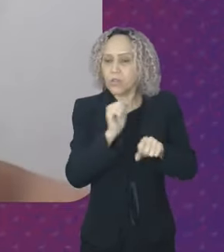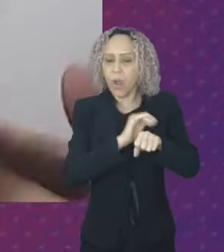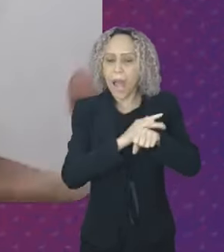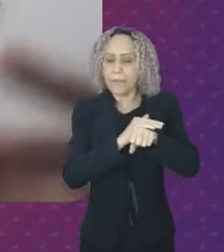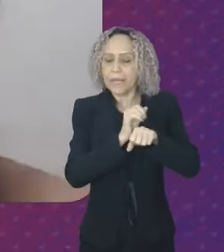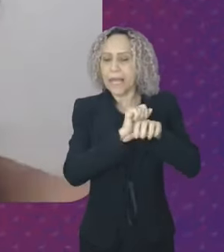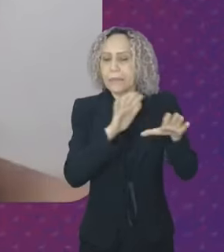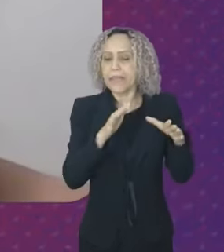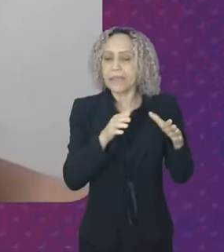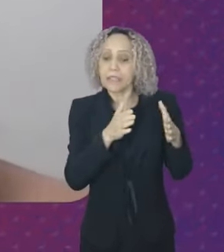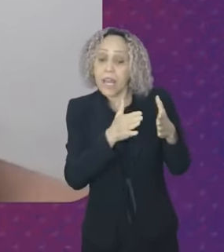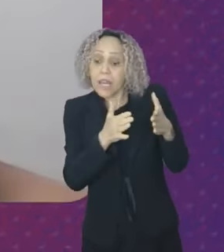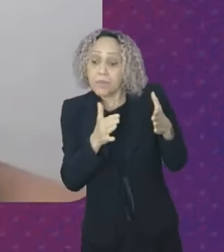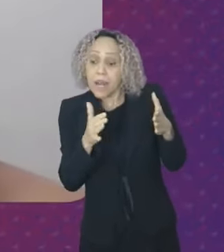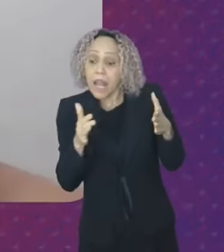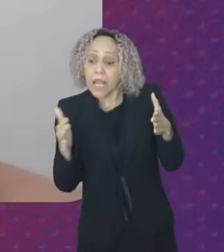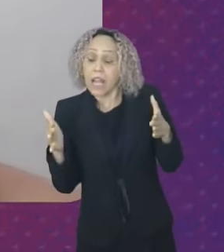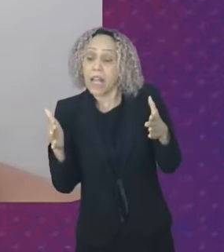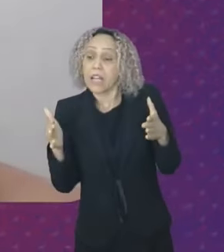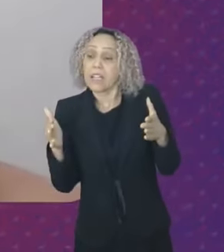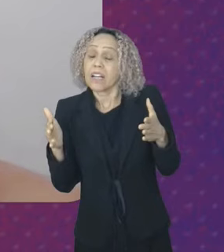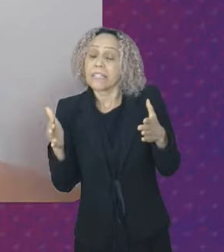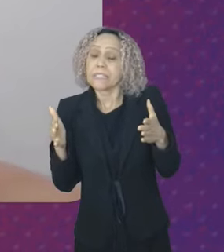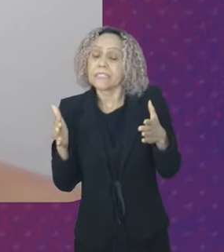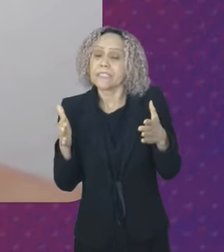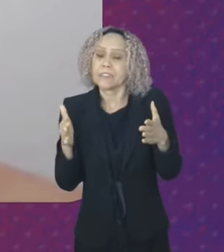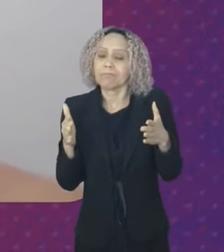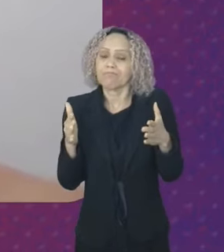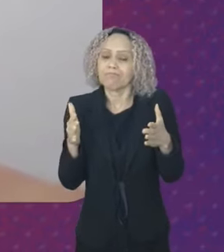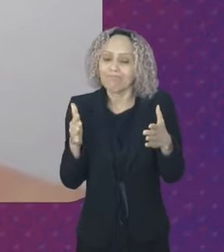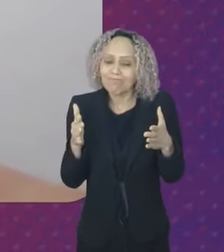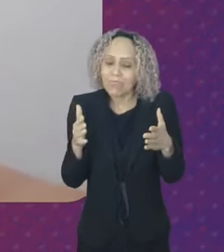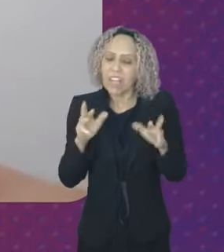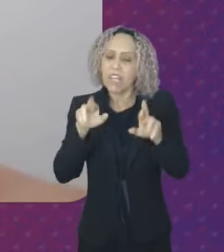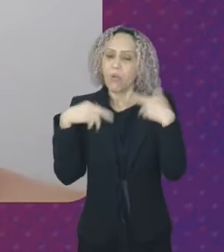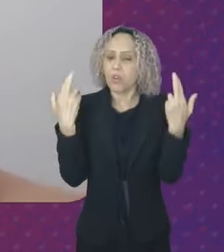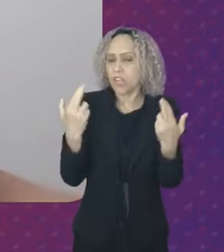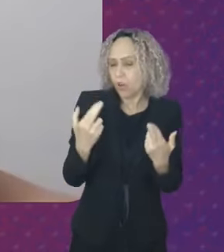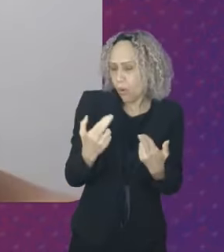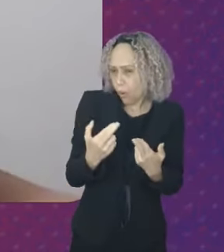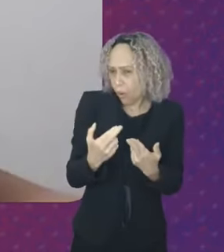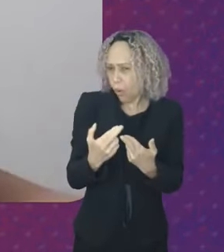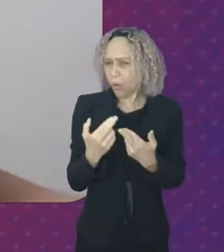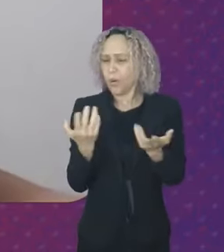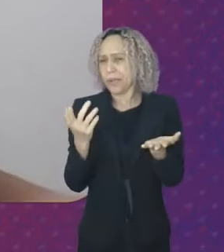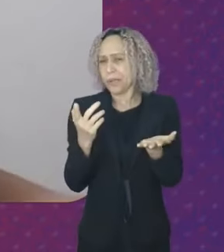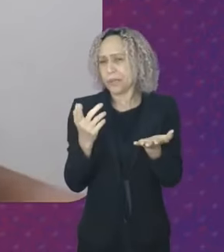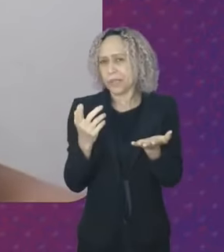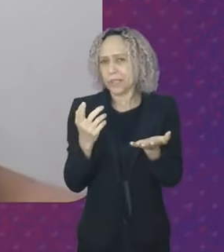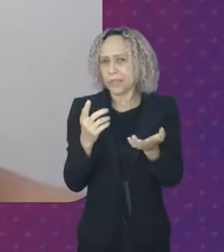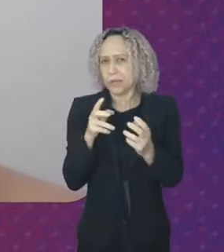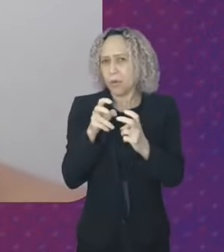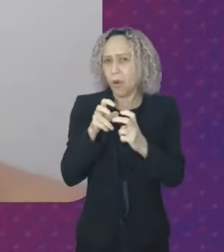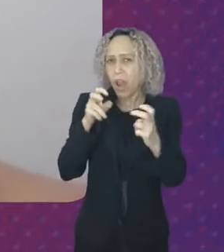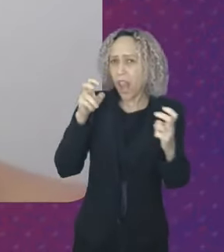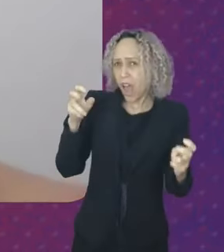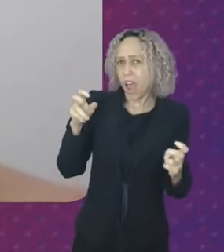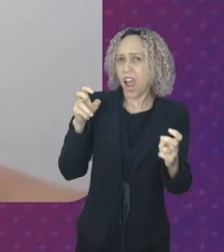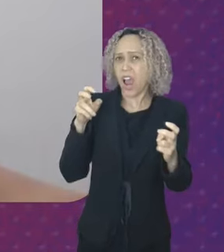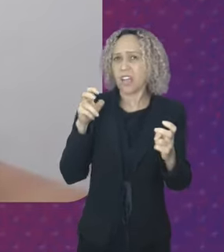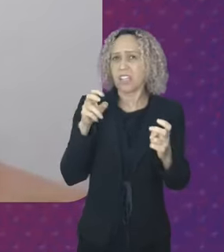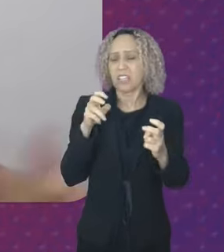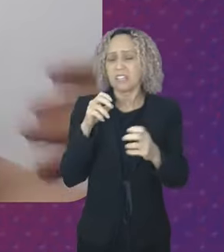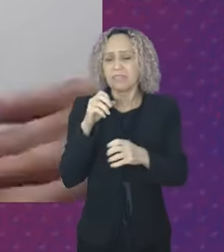expressivamente. A gente já vinha com um crescimento da presença digital nas campanhas eleitorais e